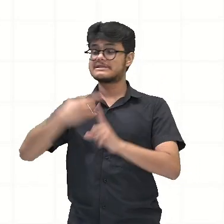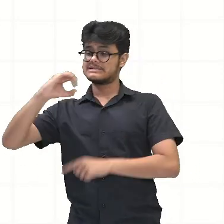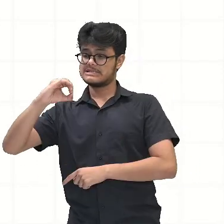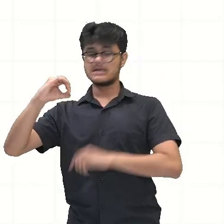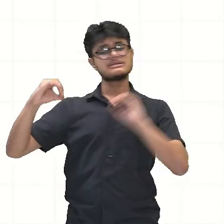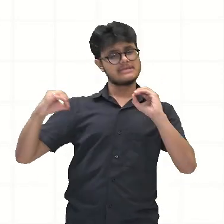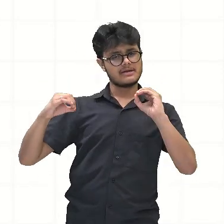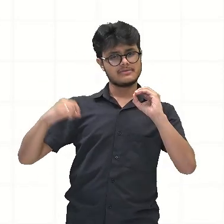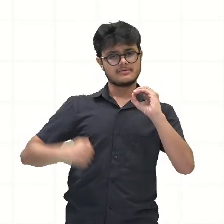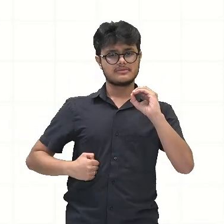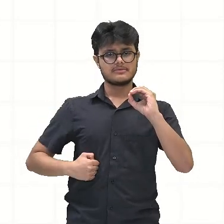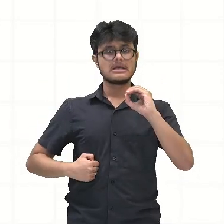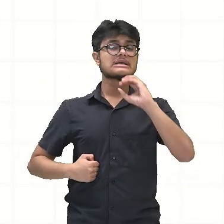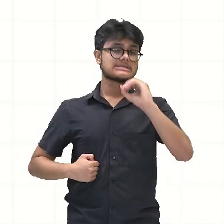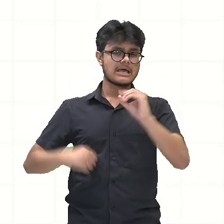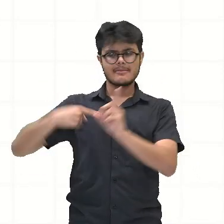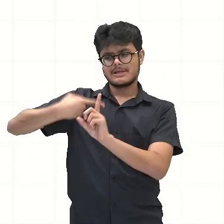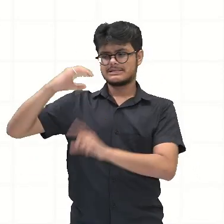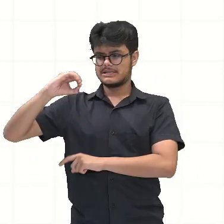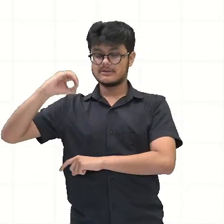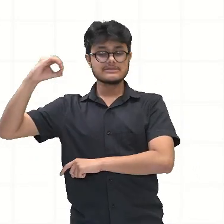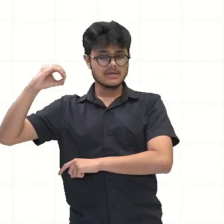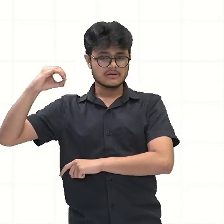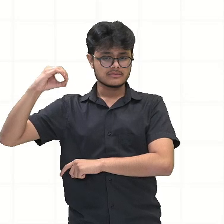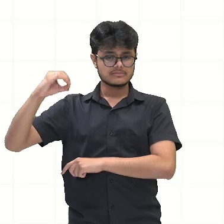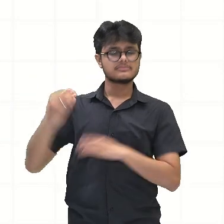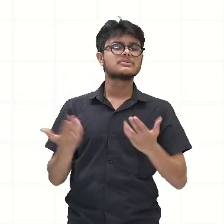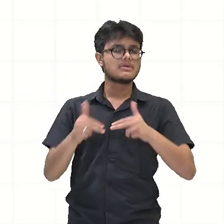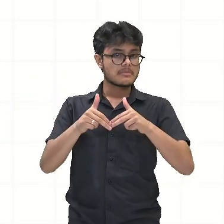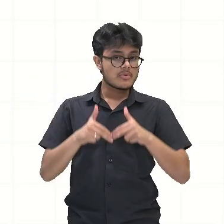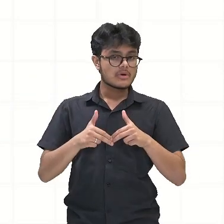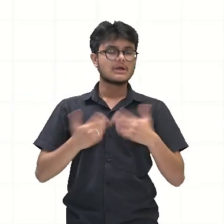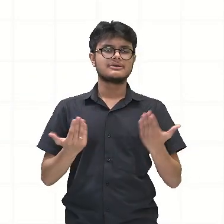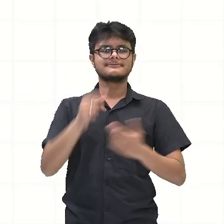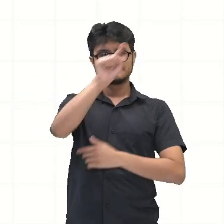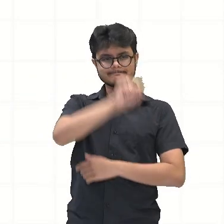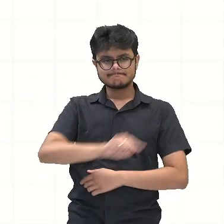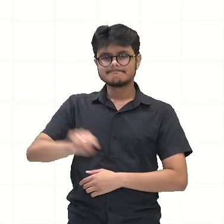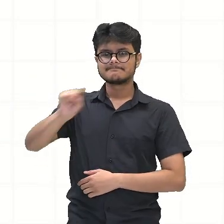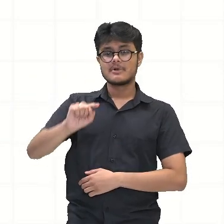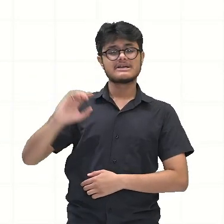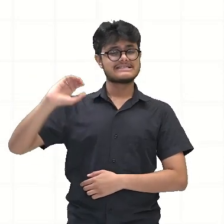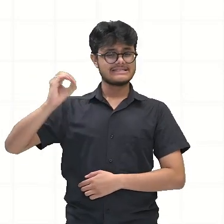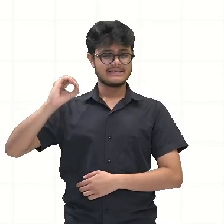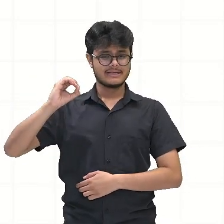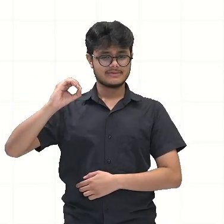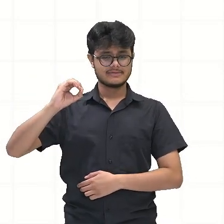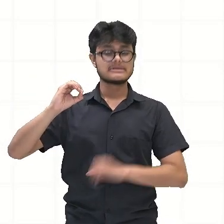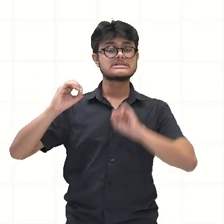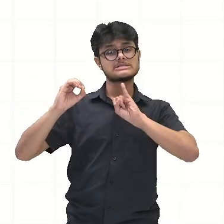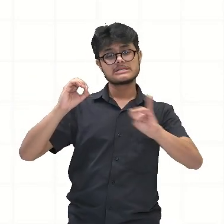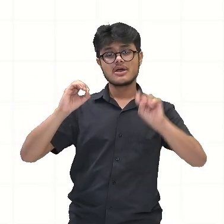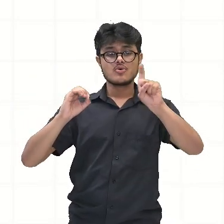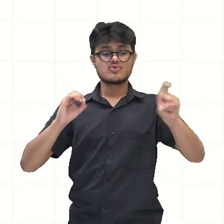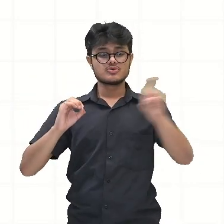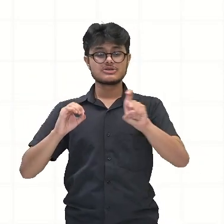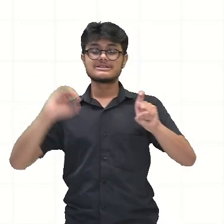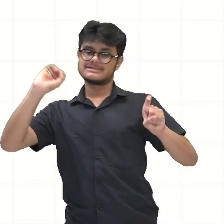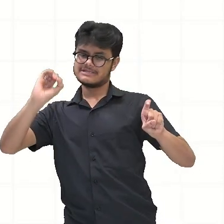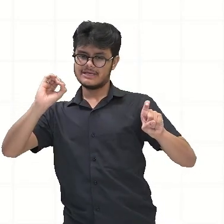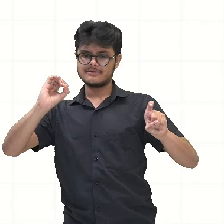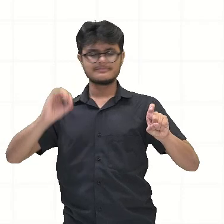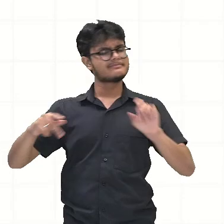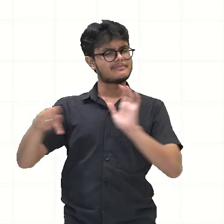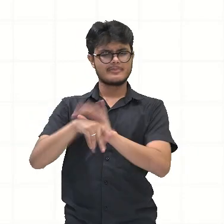é 0, e 0 mais 0, 0. Ou seja, quando x for 0, vai me levar no ponto